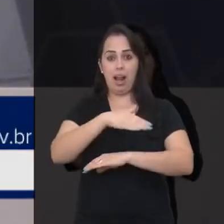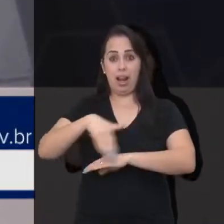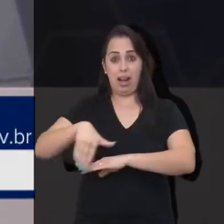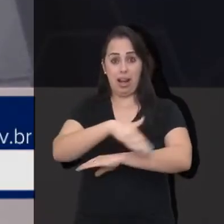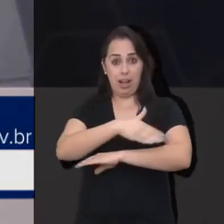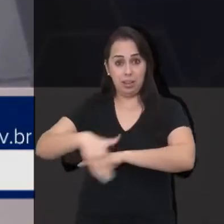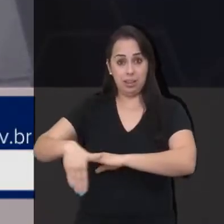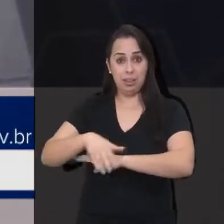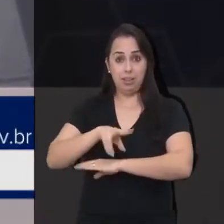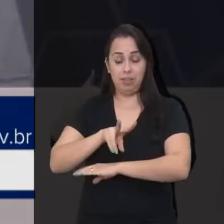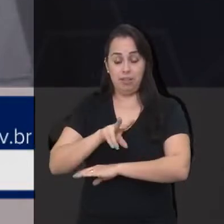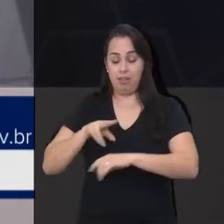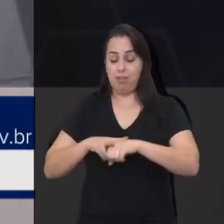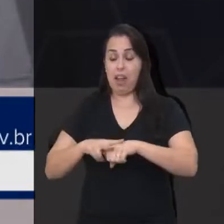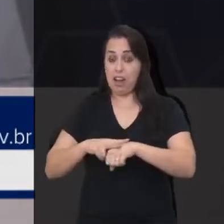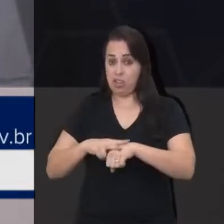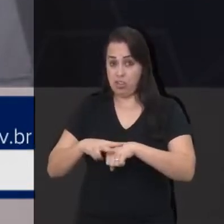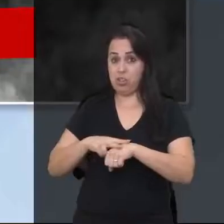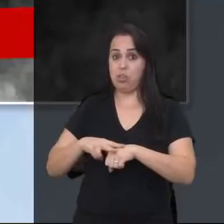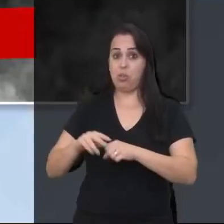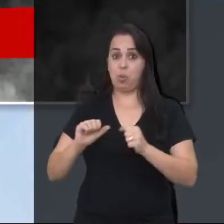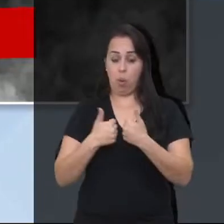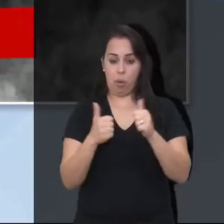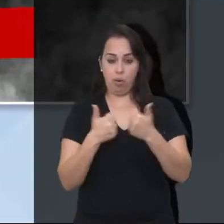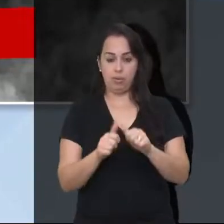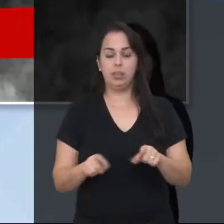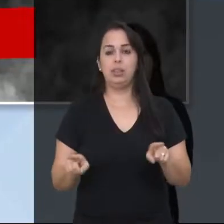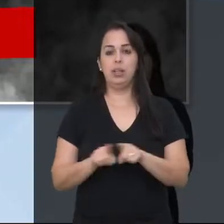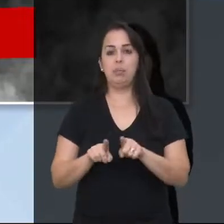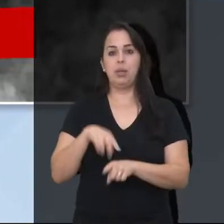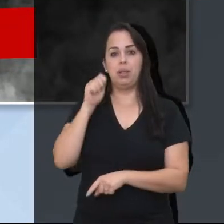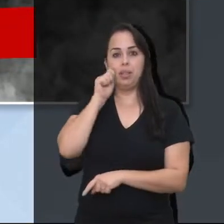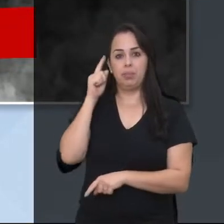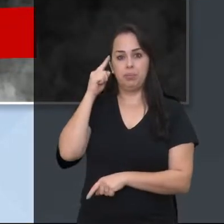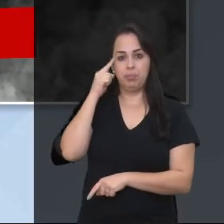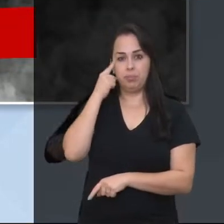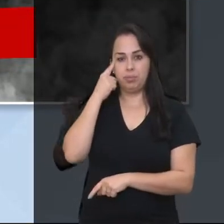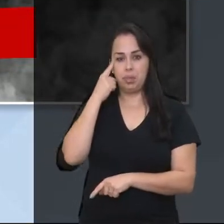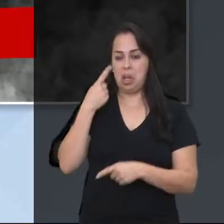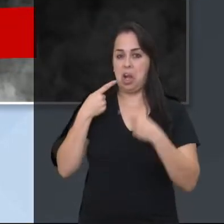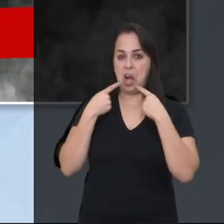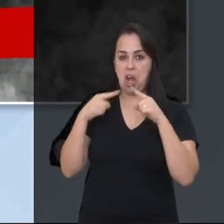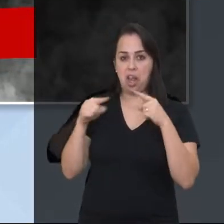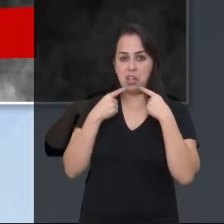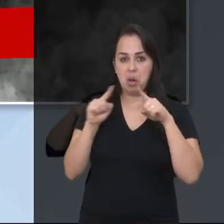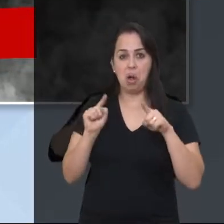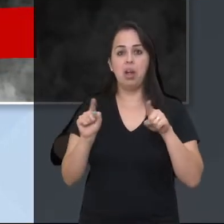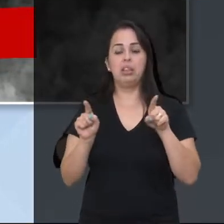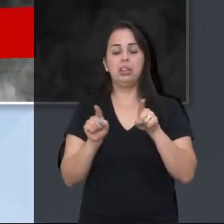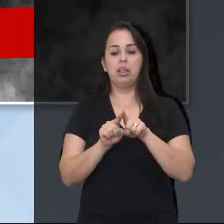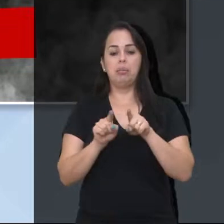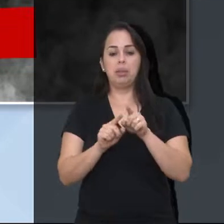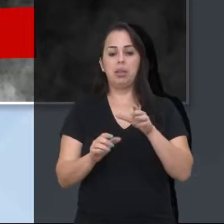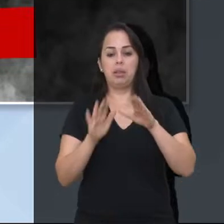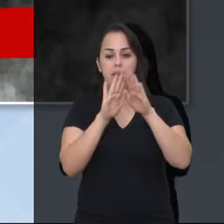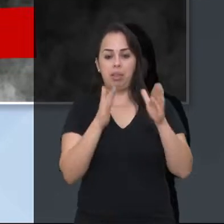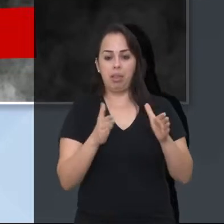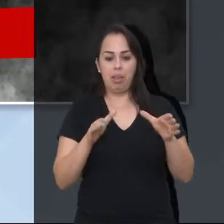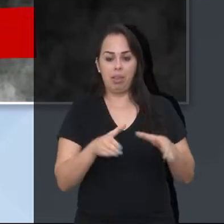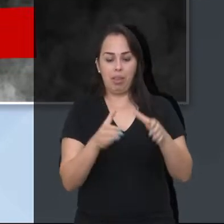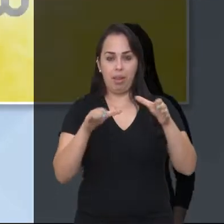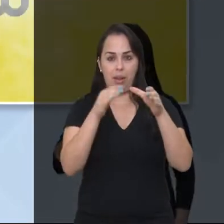o assunto levantado pela vereadora Amélia Naomi. A parlamentar criticou a possível instalação de uma termoelétrica na cidade